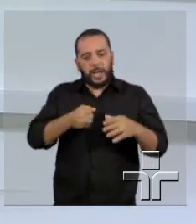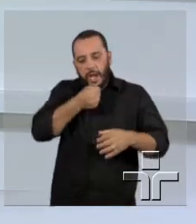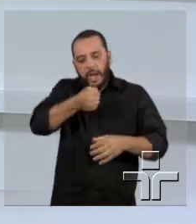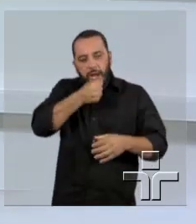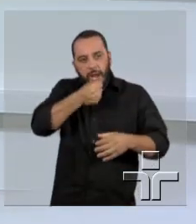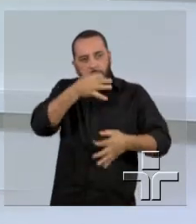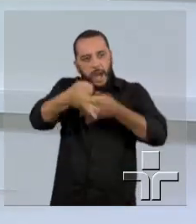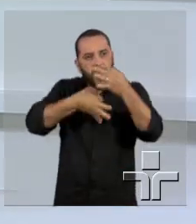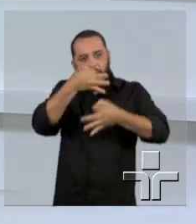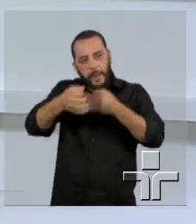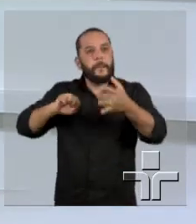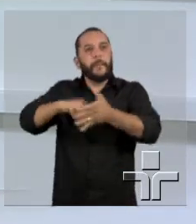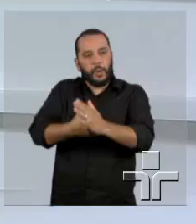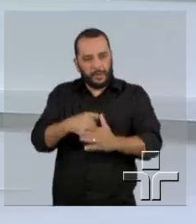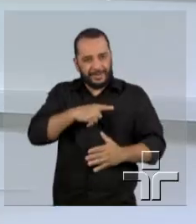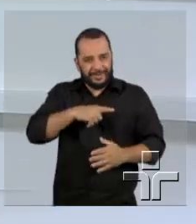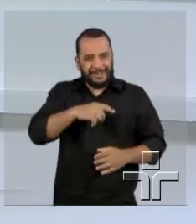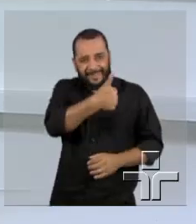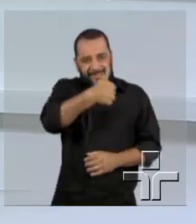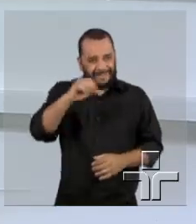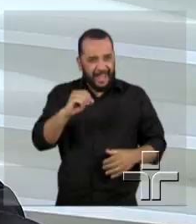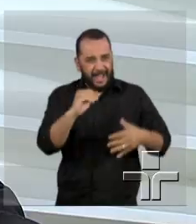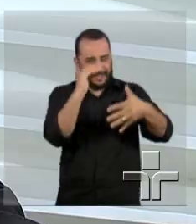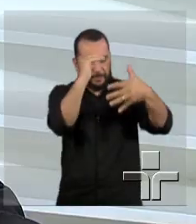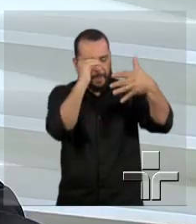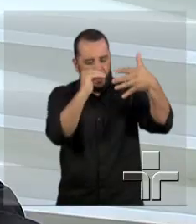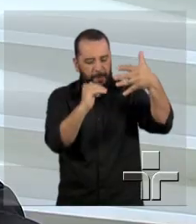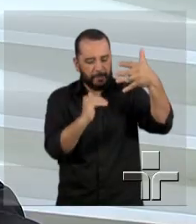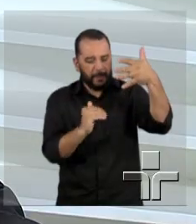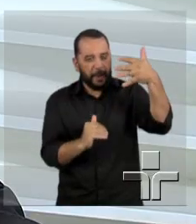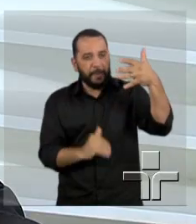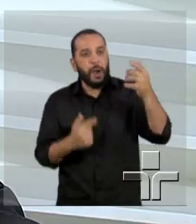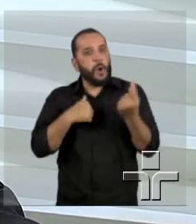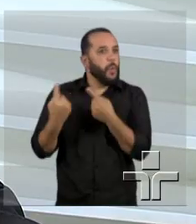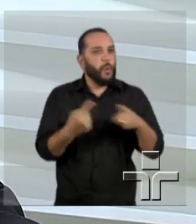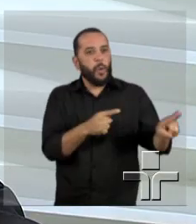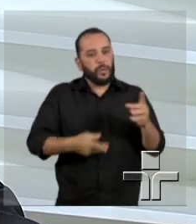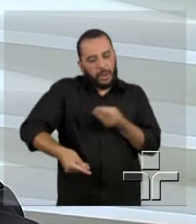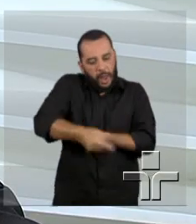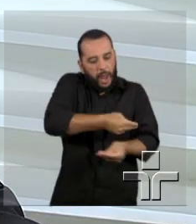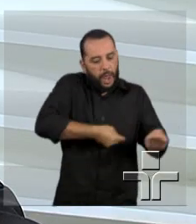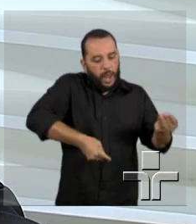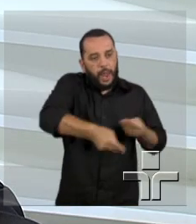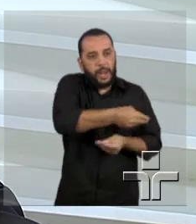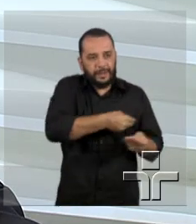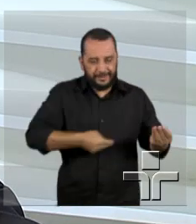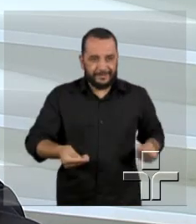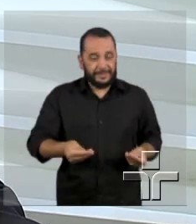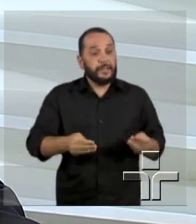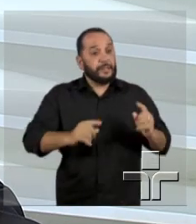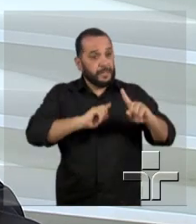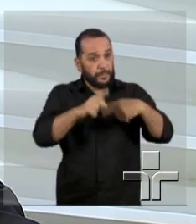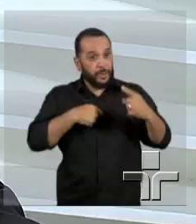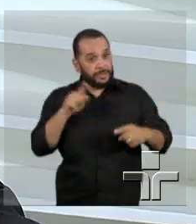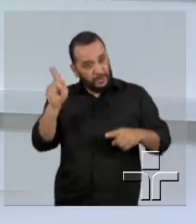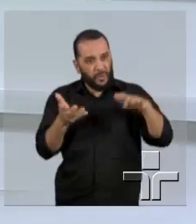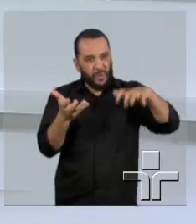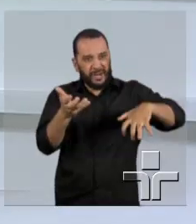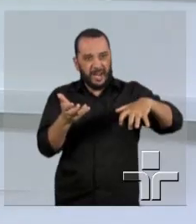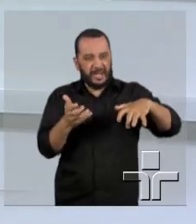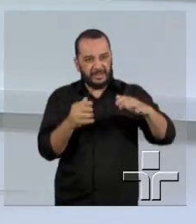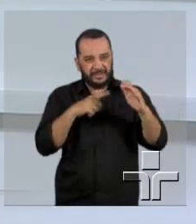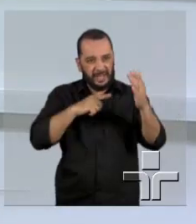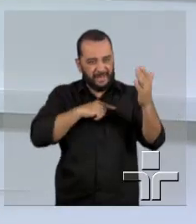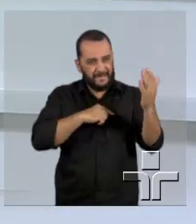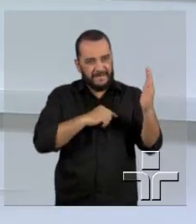respeito às 10 medidas contra a corrupção, que chegando no Congresso, elas foram completamente transmudadas, desfiguradas, e